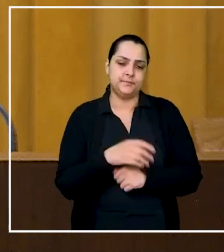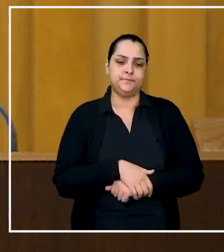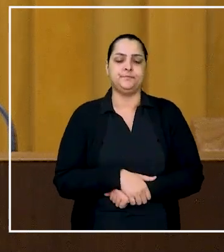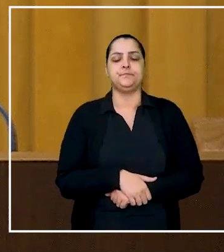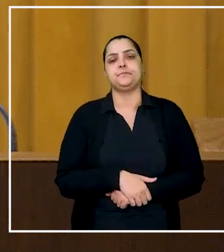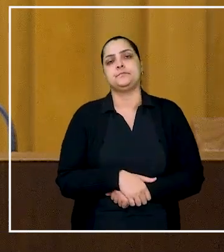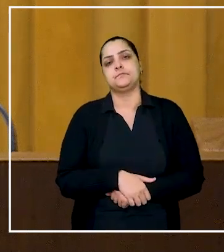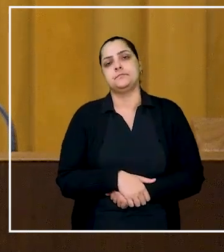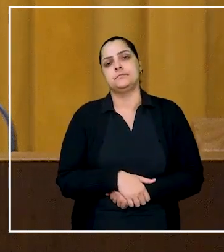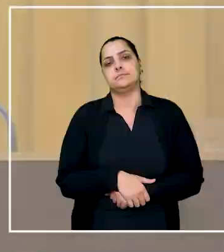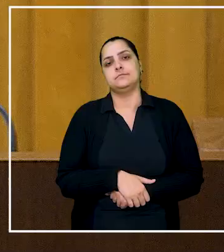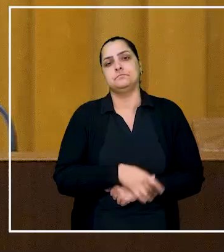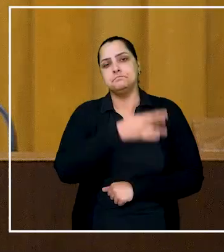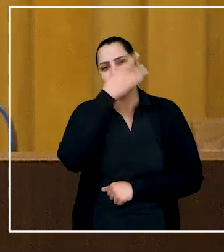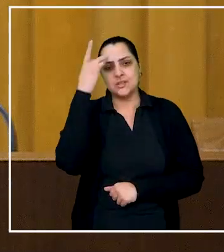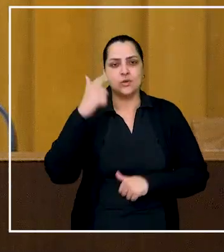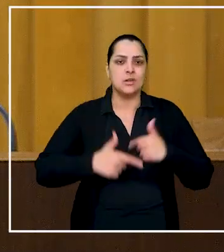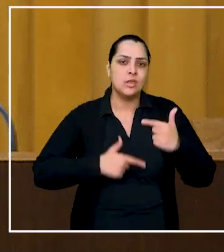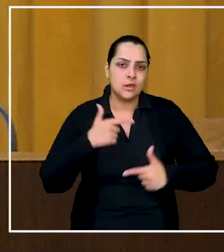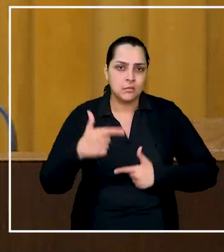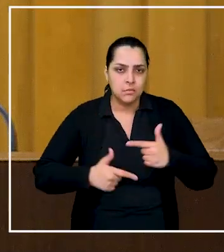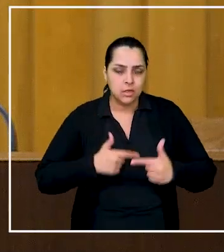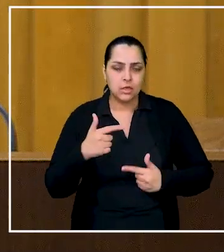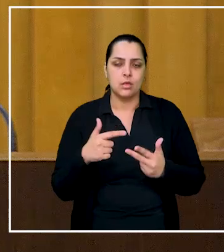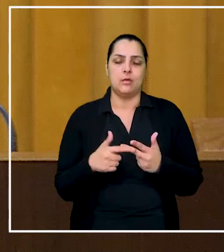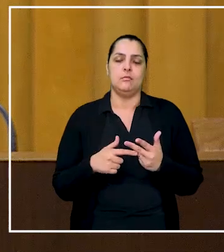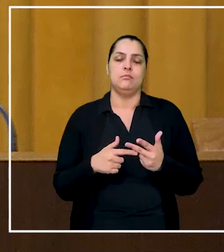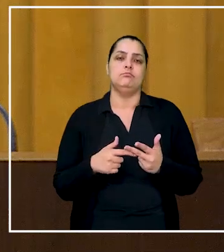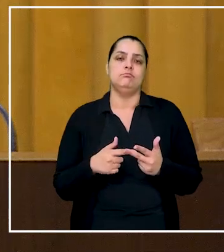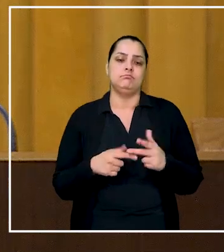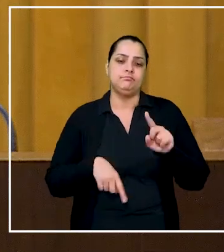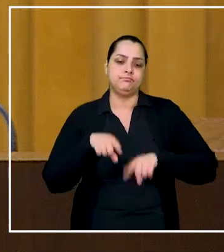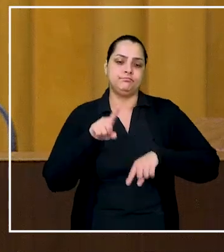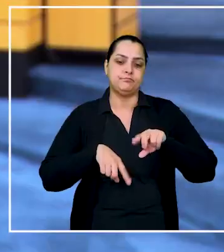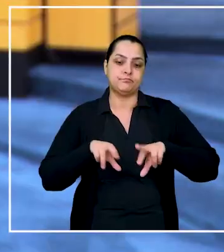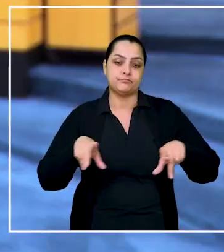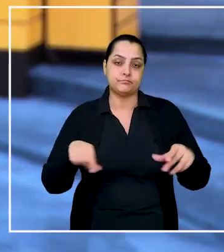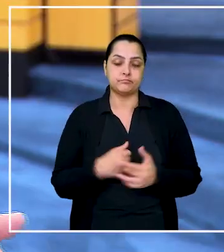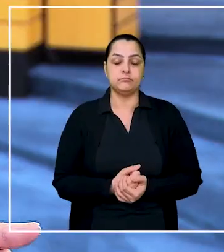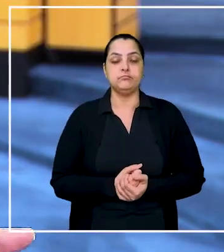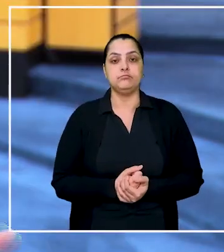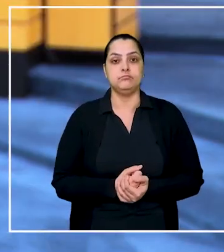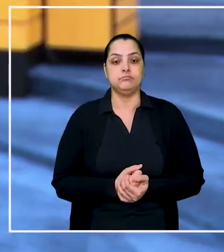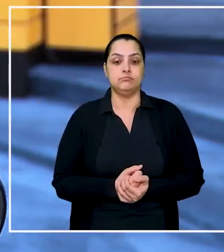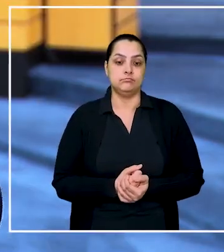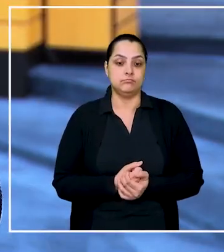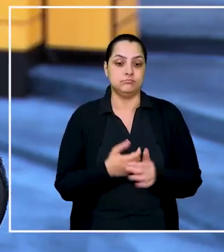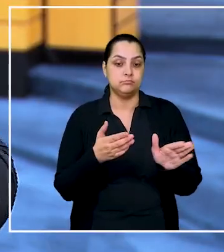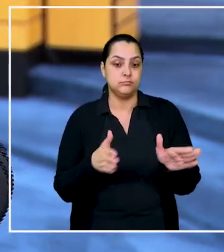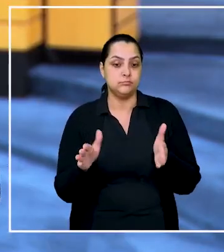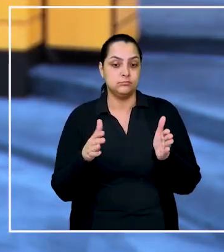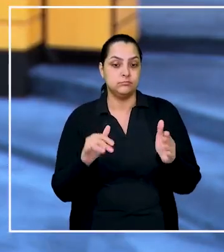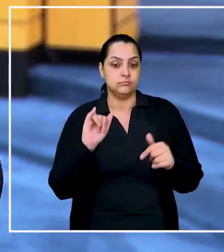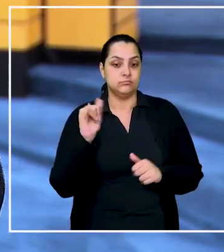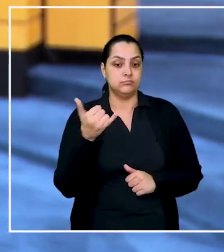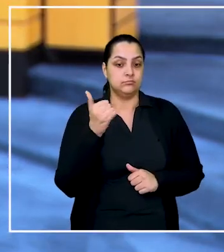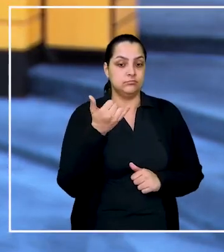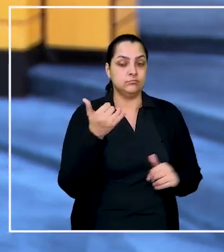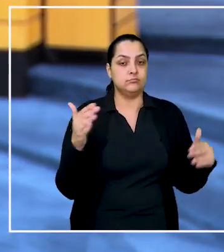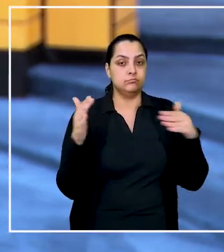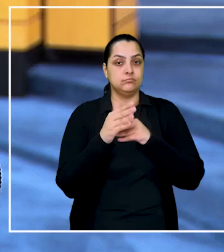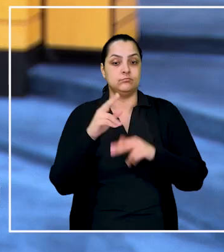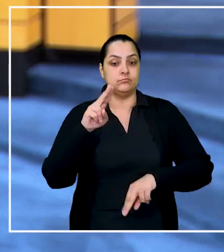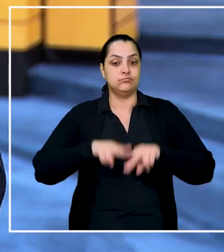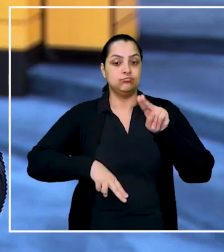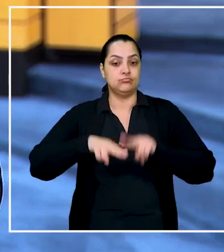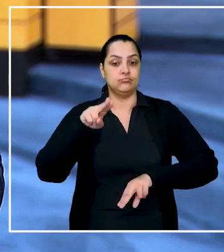tempo, de pessoal e também de recursos. Em relação à produtividade, de janeiro a